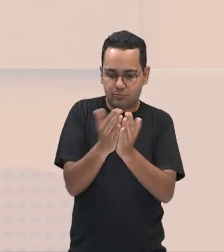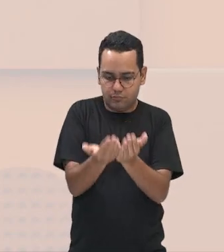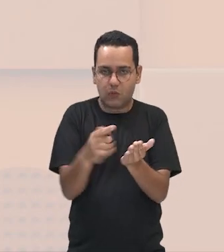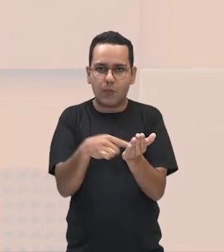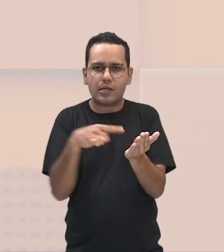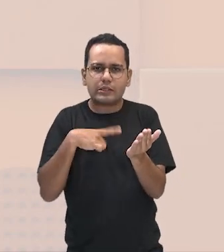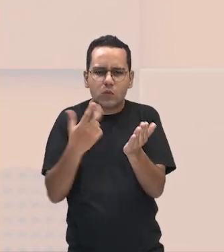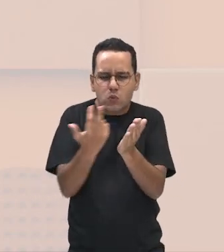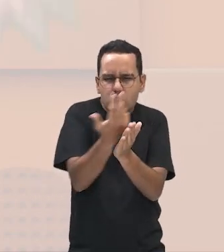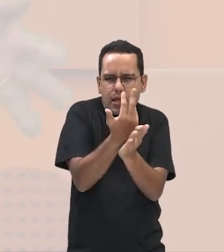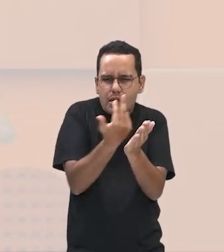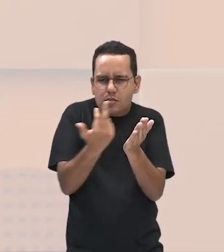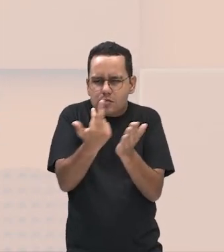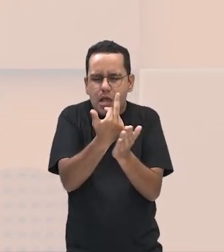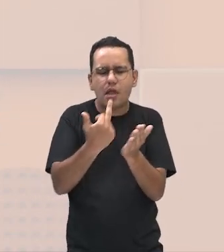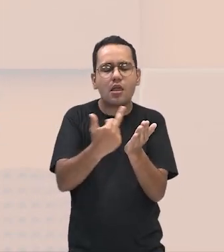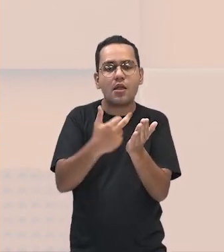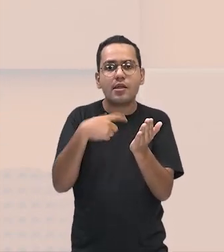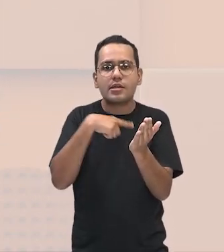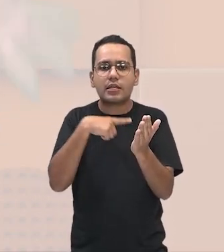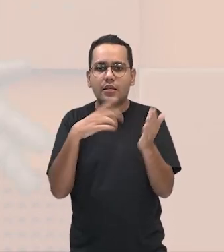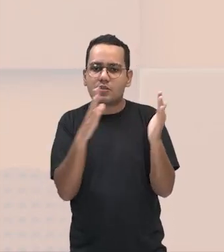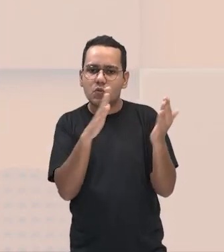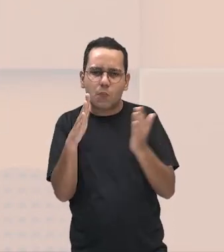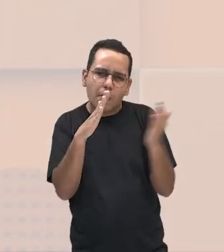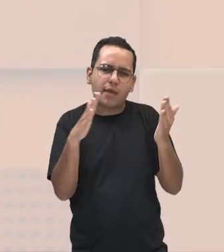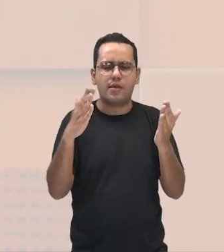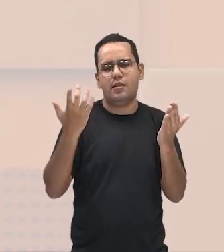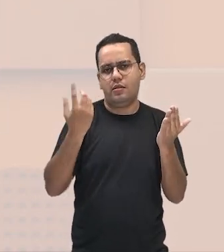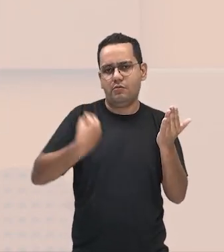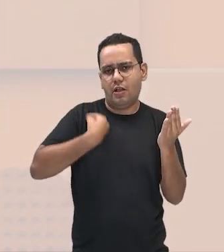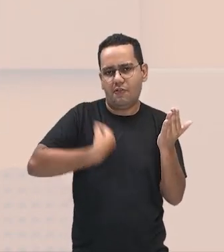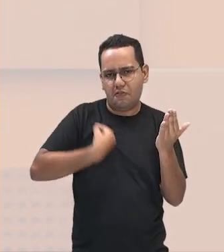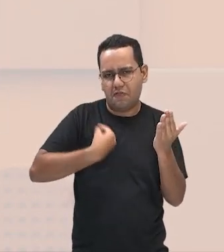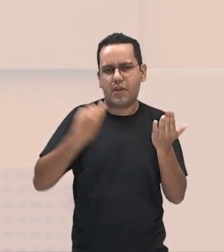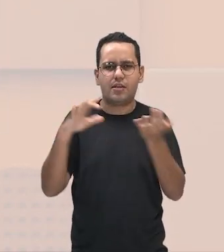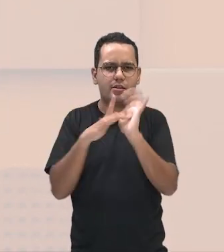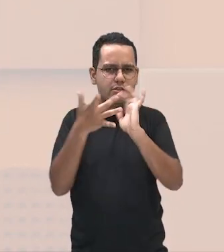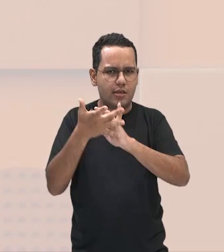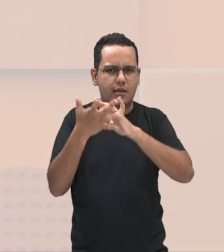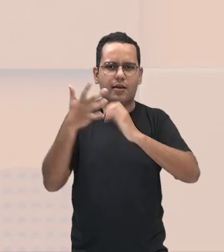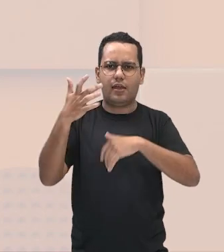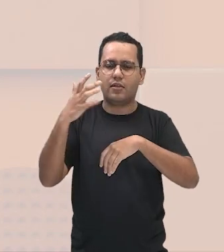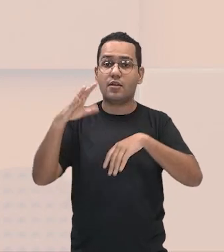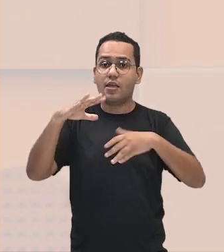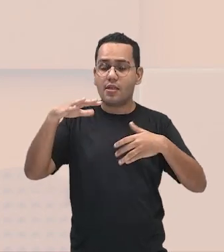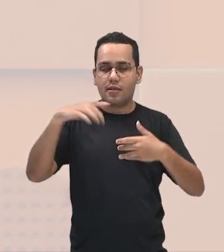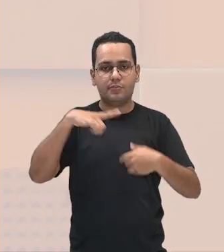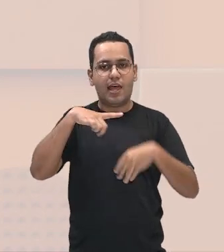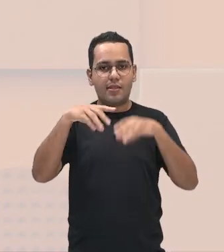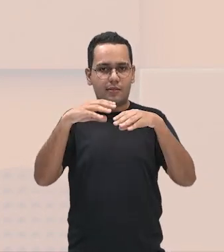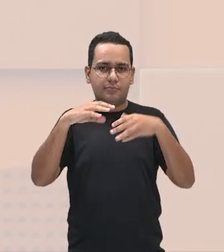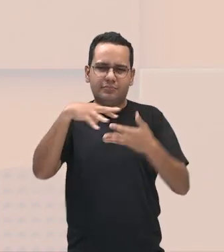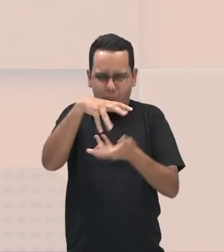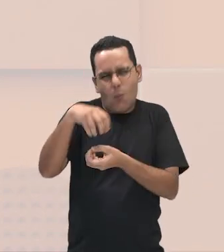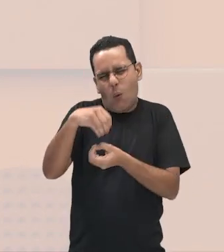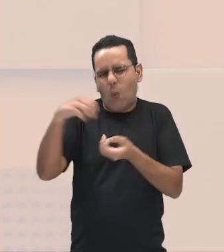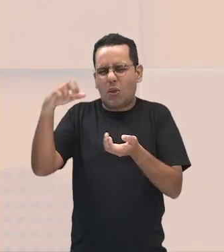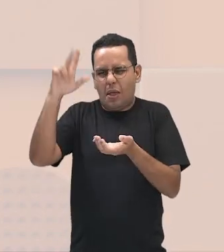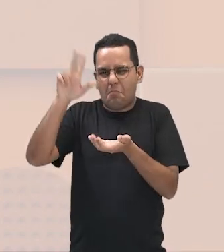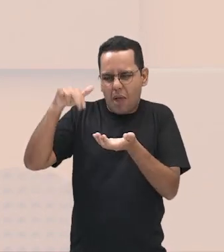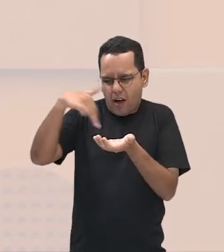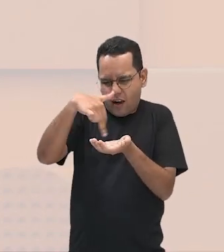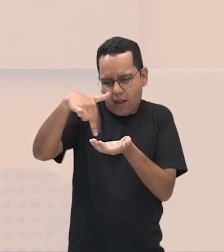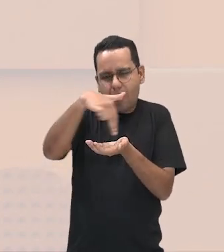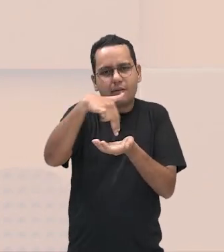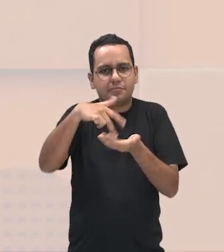então, retratando toda a passagem, muitas vezes da vida de Cristo, né, ou de outros momentos também ligados, então, à Bíblia. São as